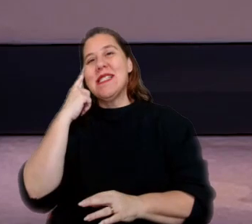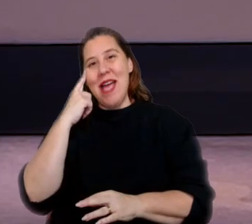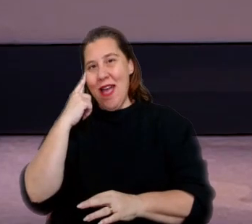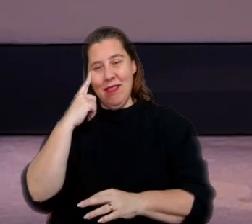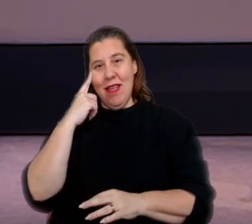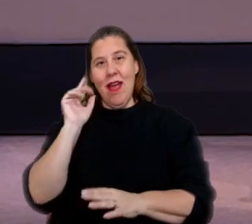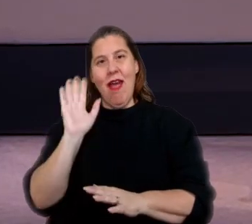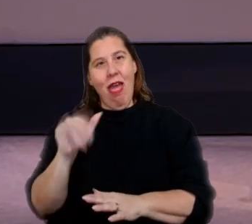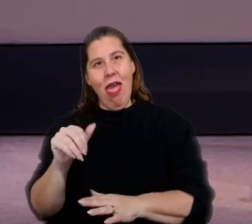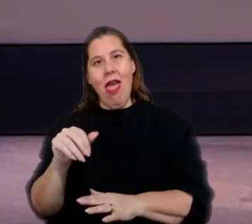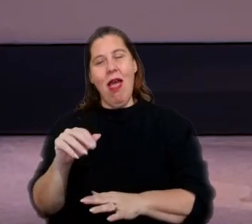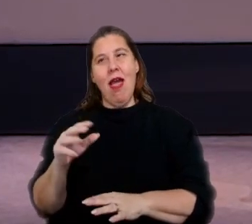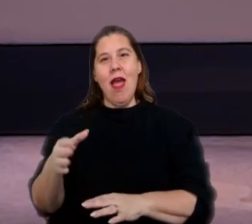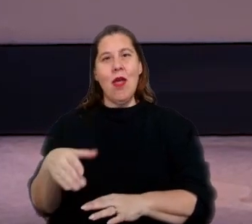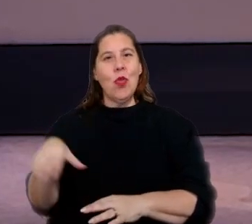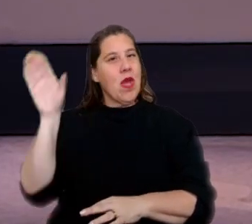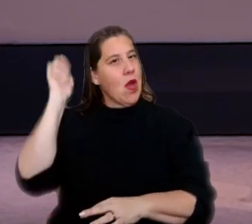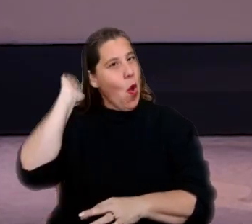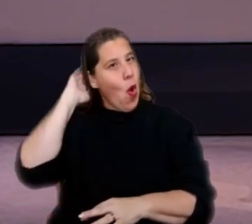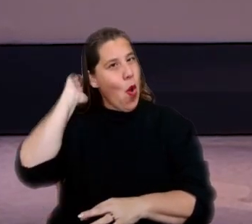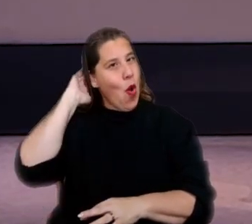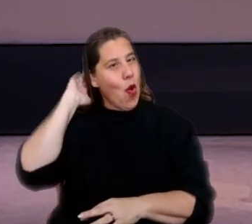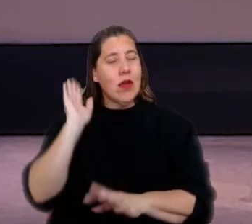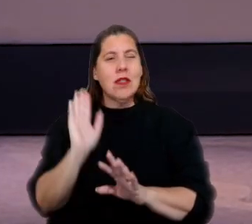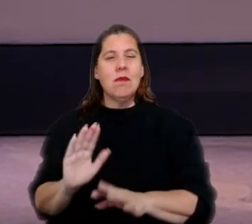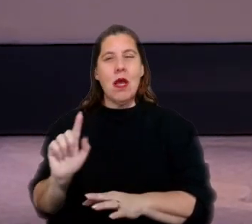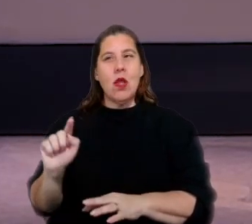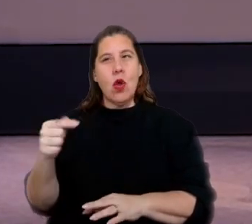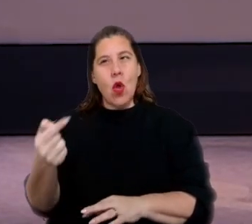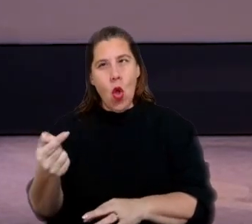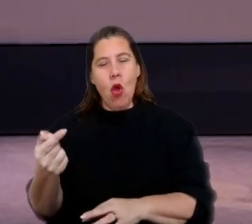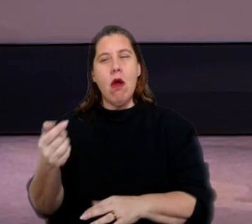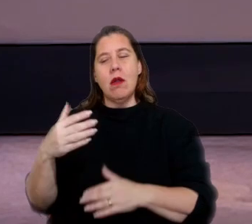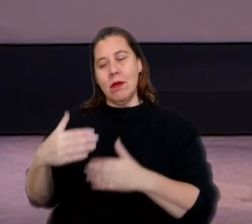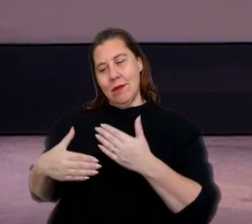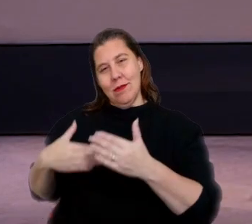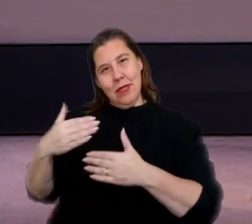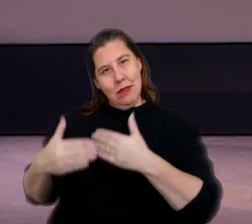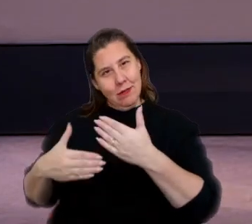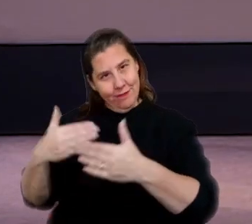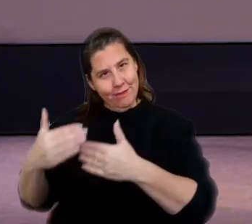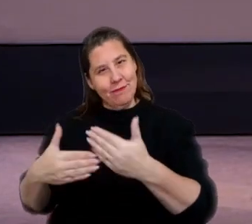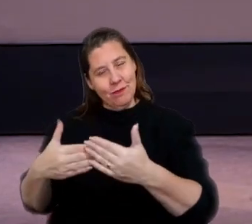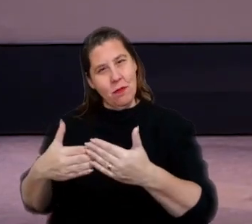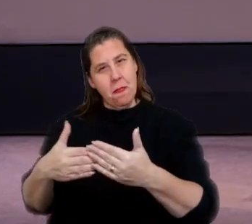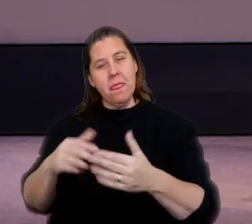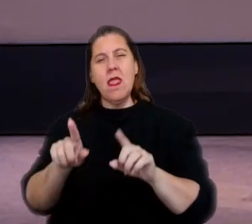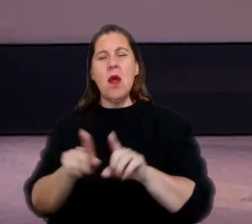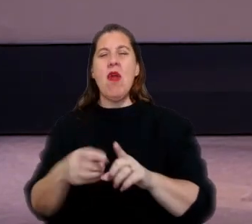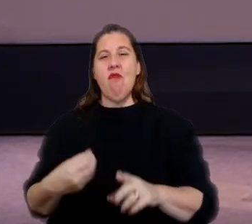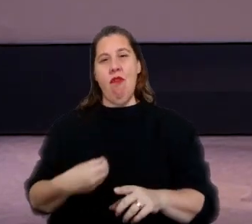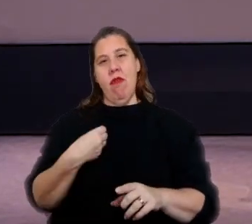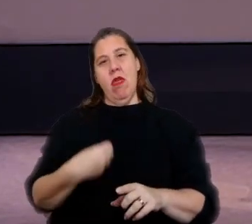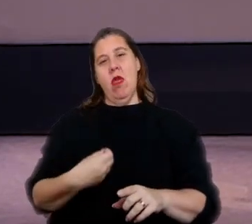uma coisa pensada, isso é uma coisa do inconsciente. Depois não, nessa outra fase ele vai fazendo